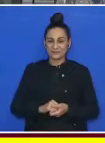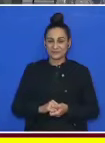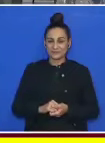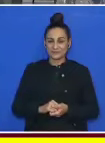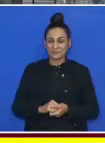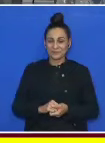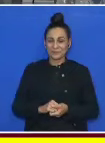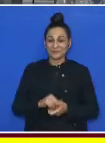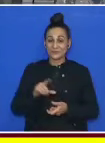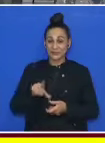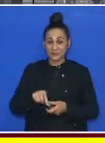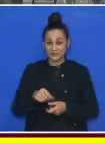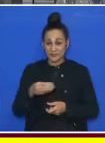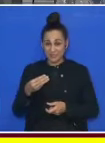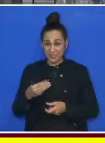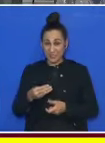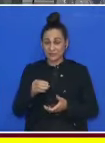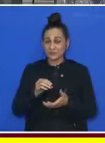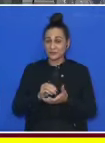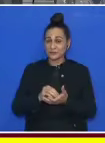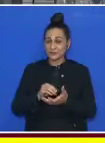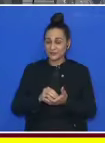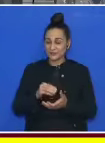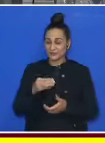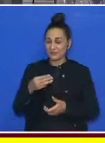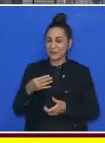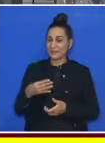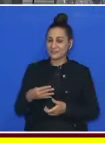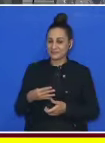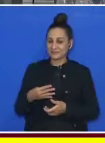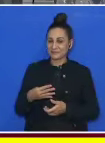66. Foram sorteados 3 números, faltam 4.